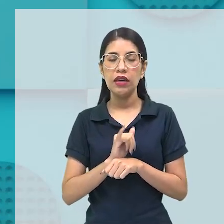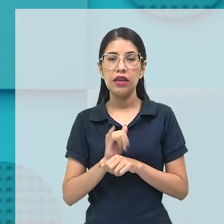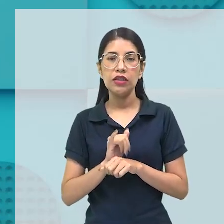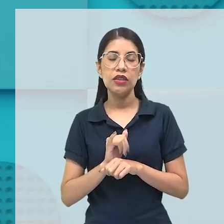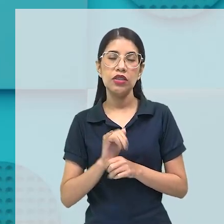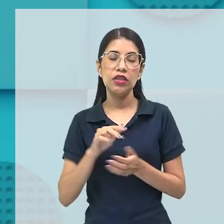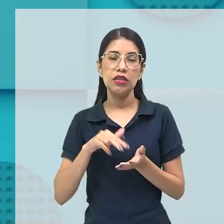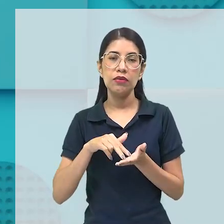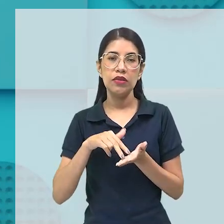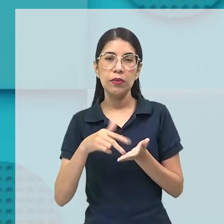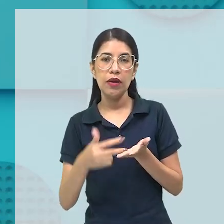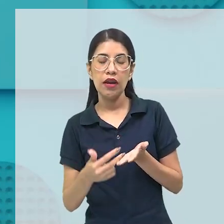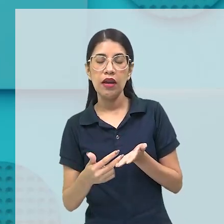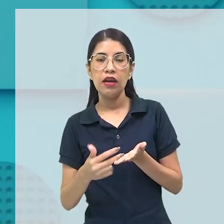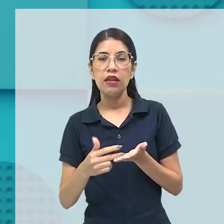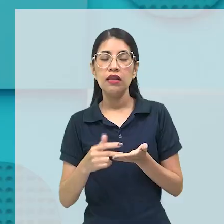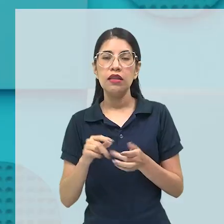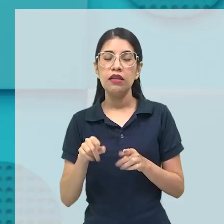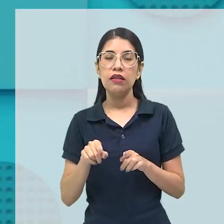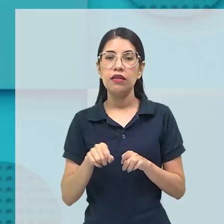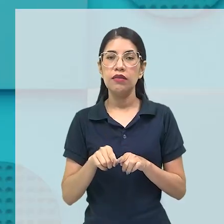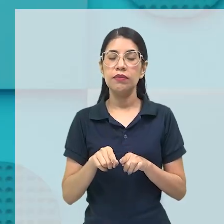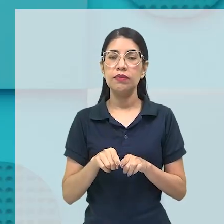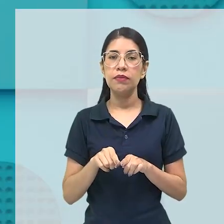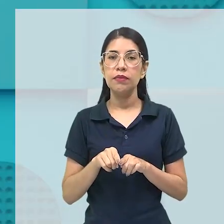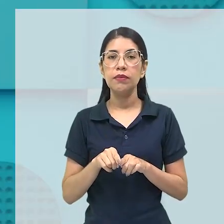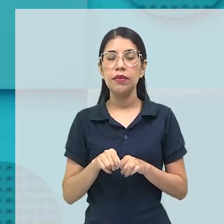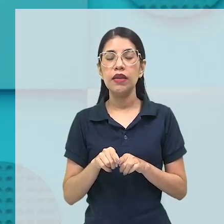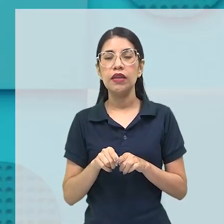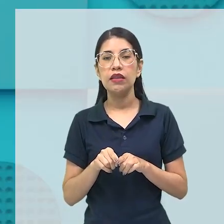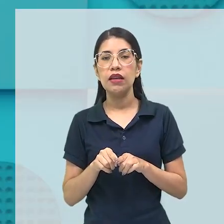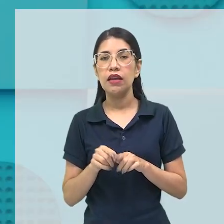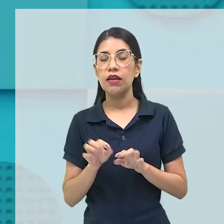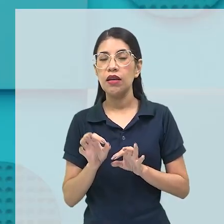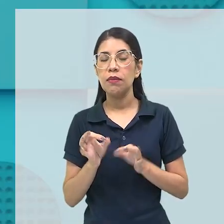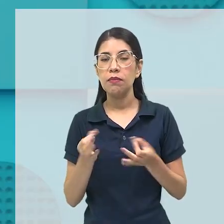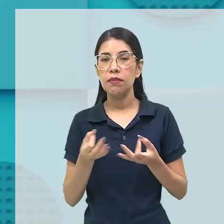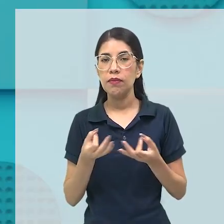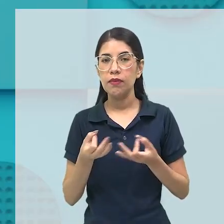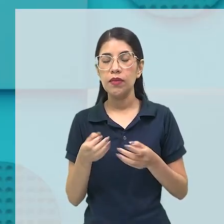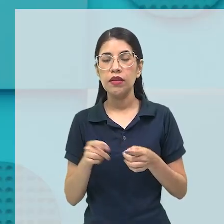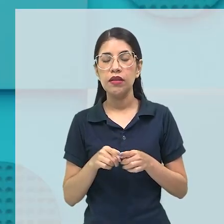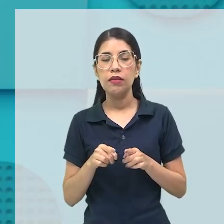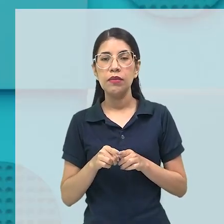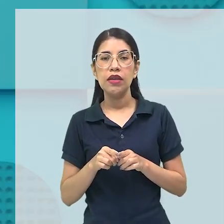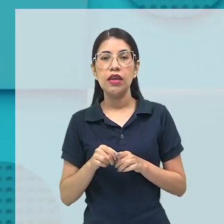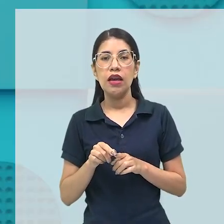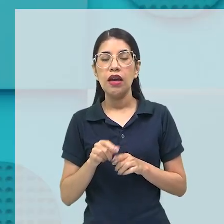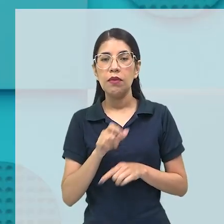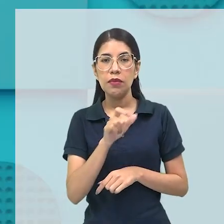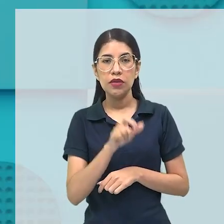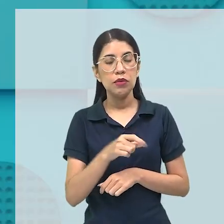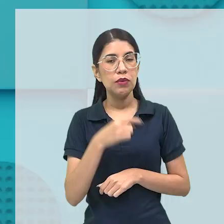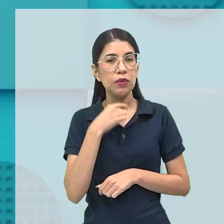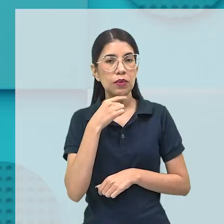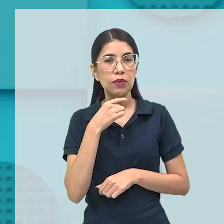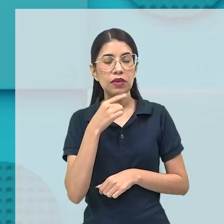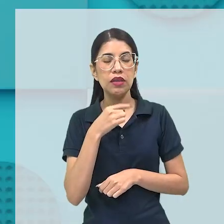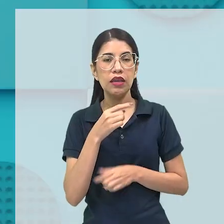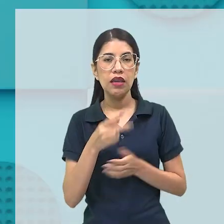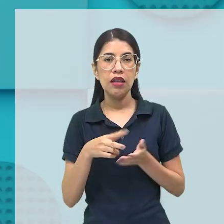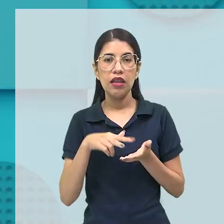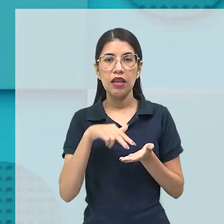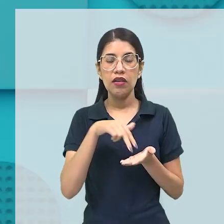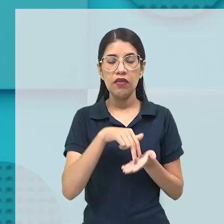um desequilíbrio, né? Uma projeção bem feita, de forma que o adversário caia no chão de